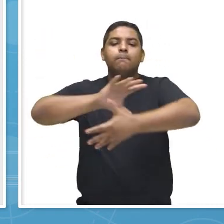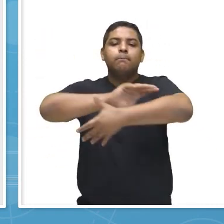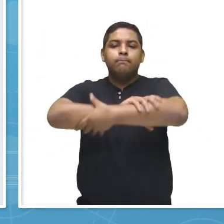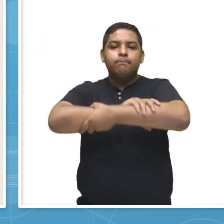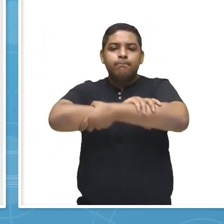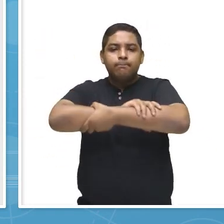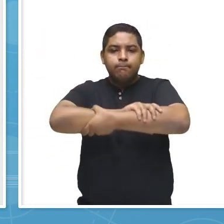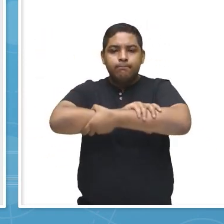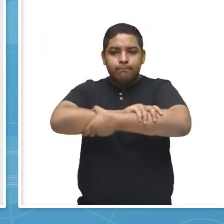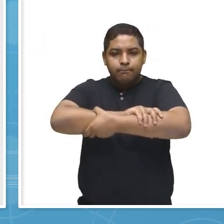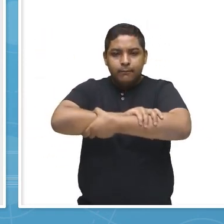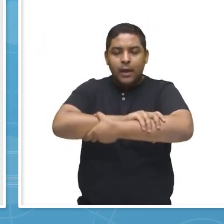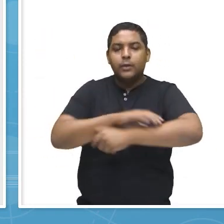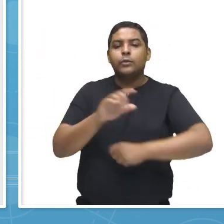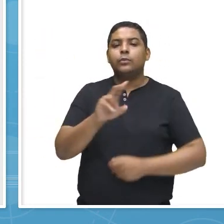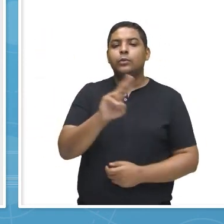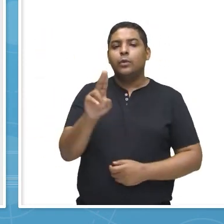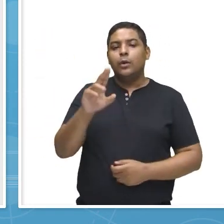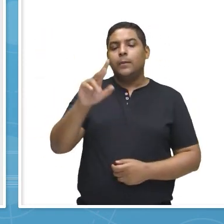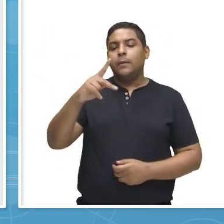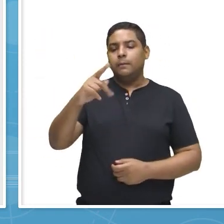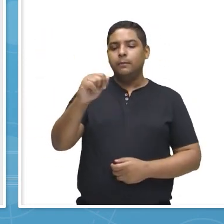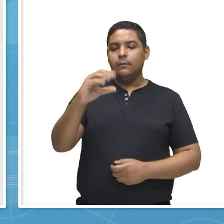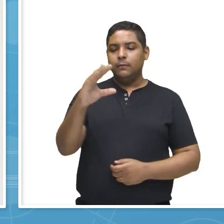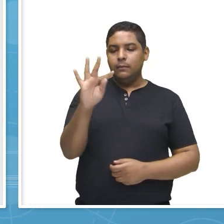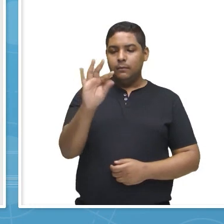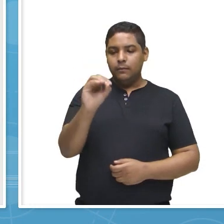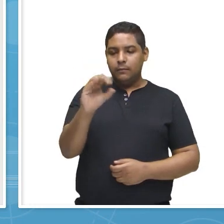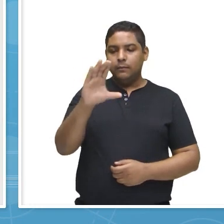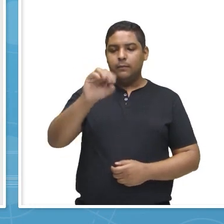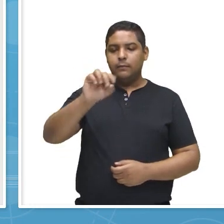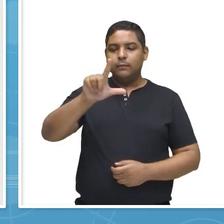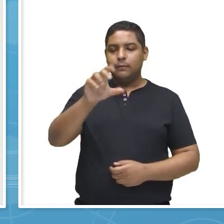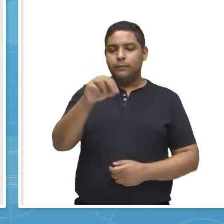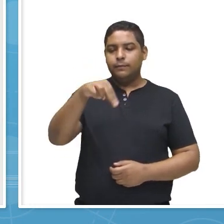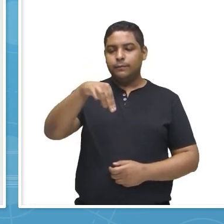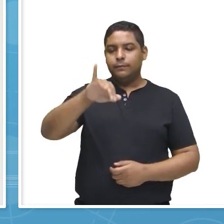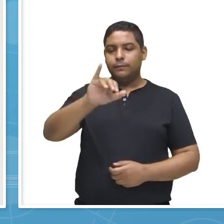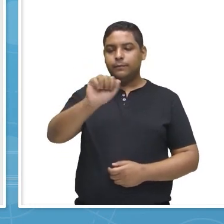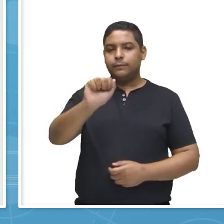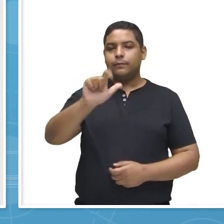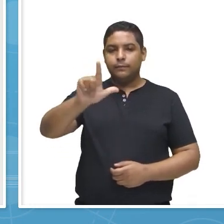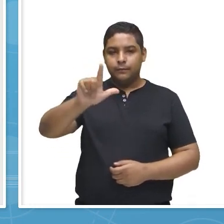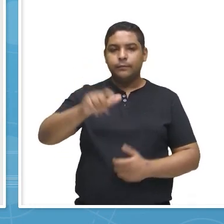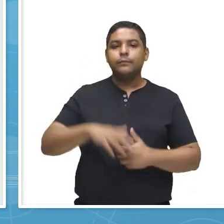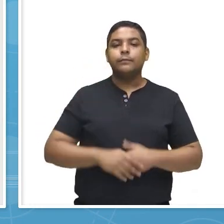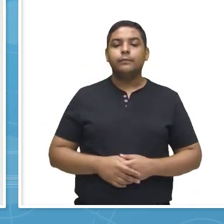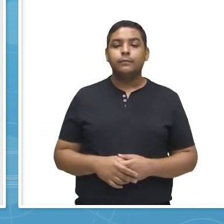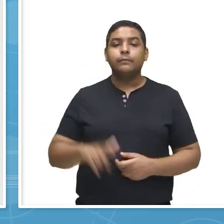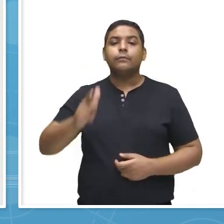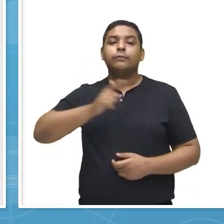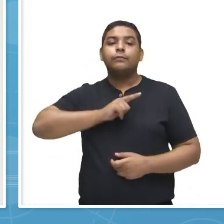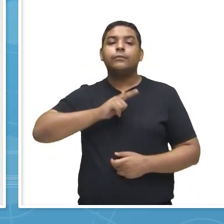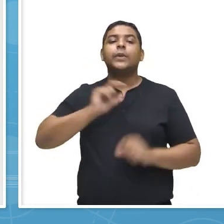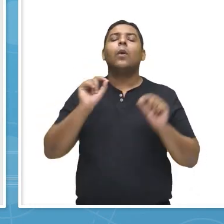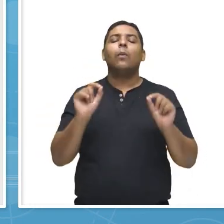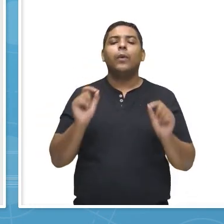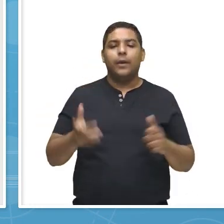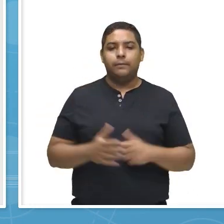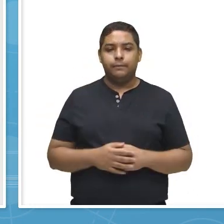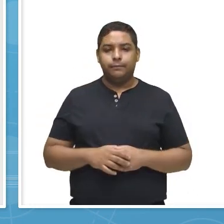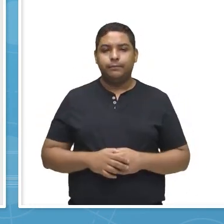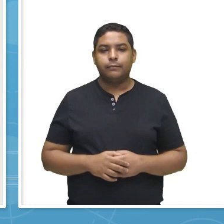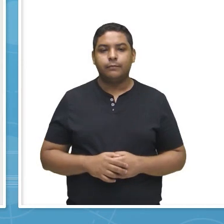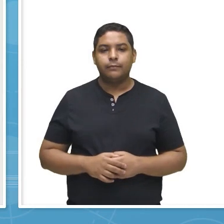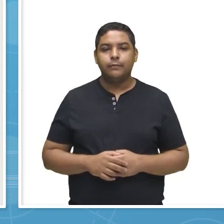pacto colonial. Então, o que acontece? A gente tinha aqui, ó, a metrópole, que era justamente